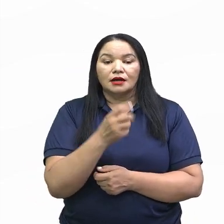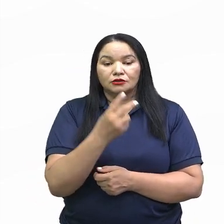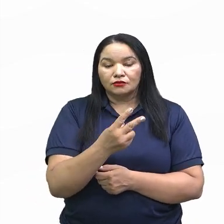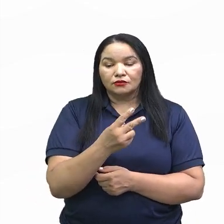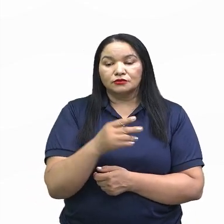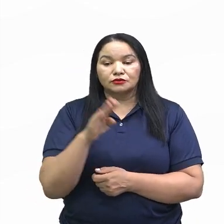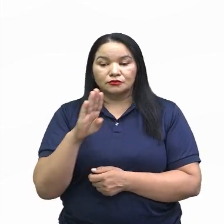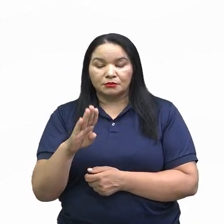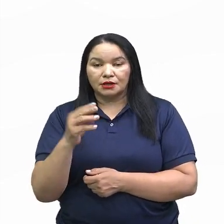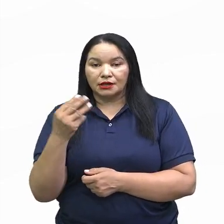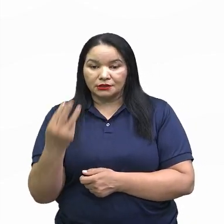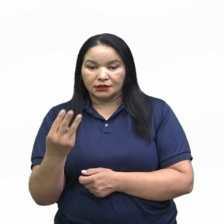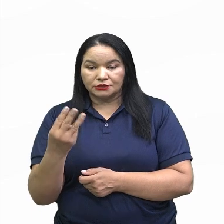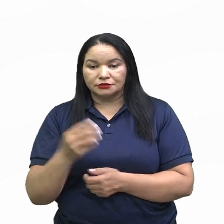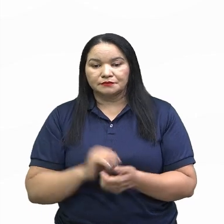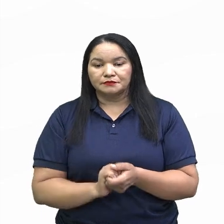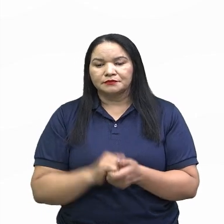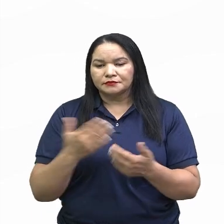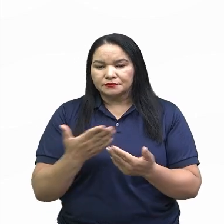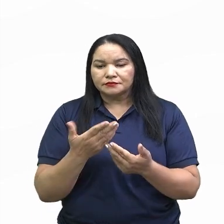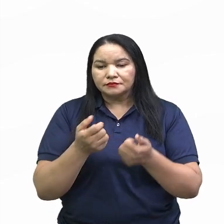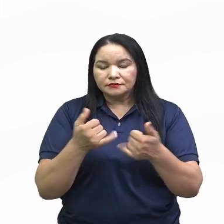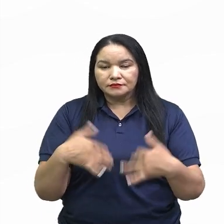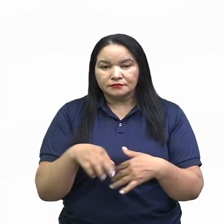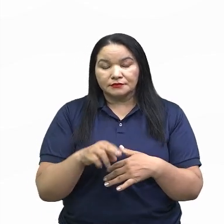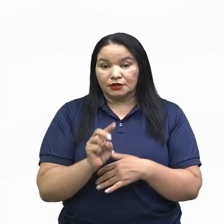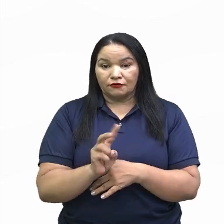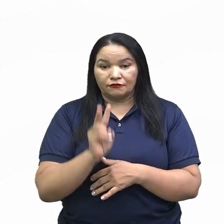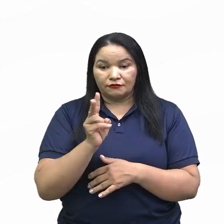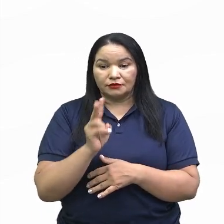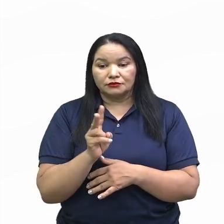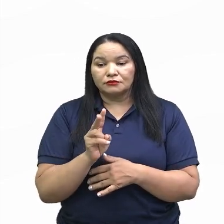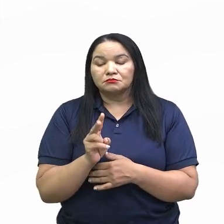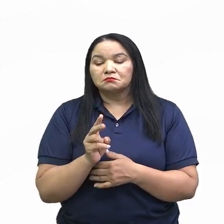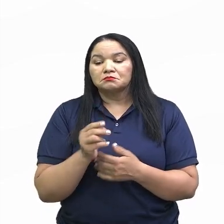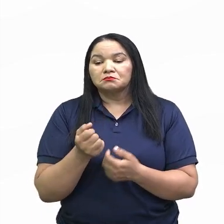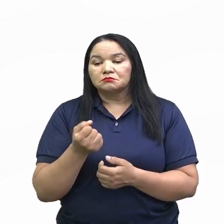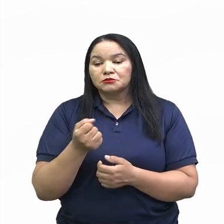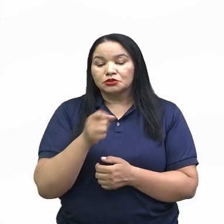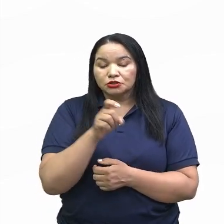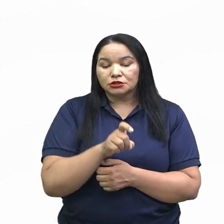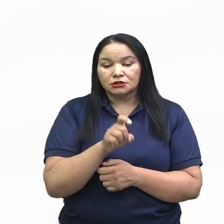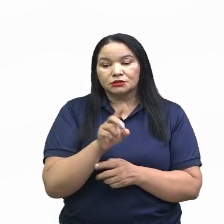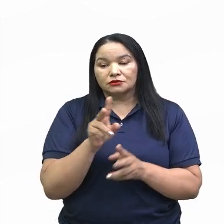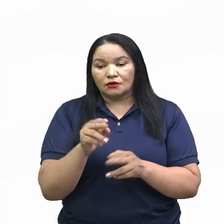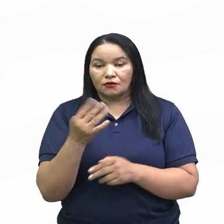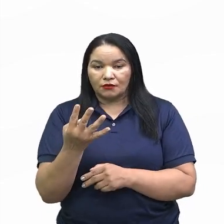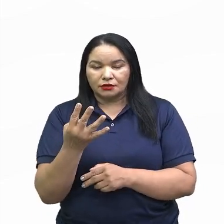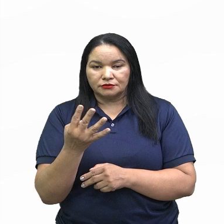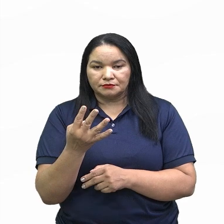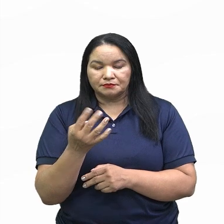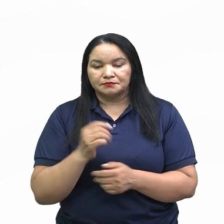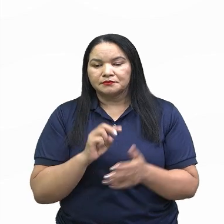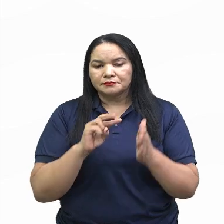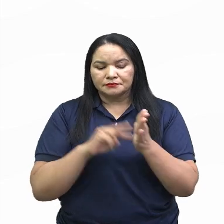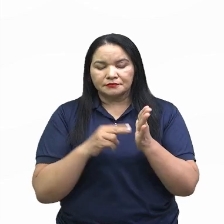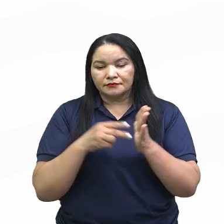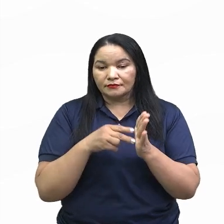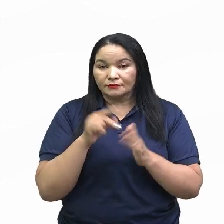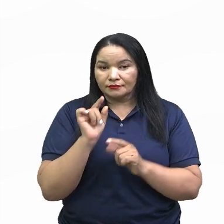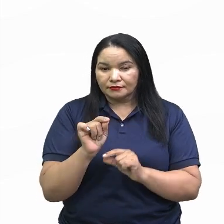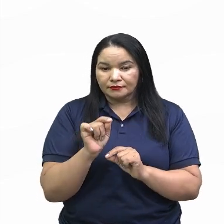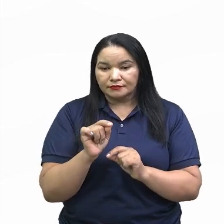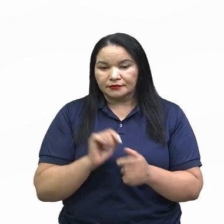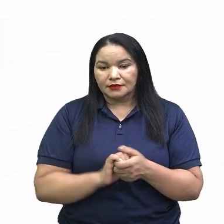3. Ele quer que determine o valor numérico para x igual a 4. O que é que isso significa aí, gente? Determinar o valor